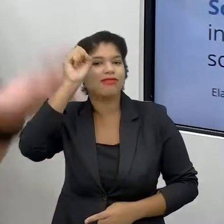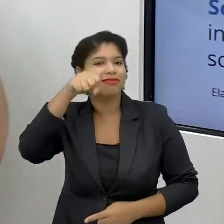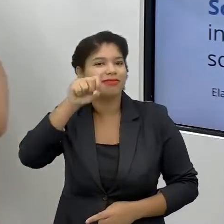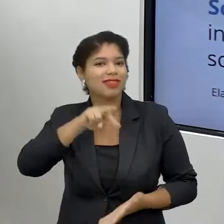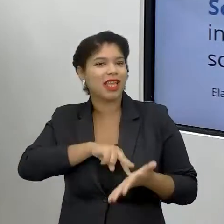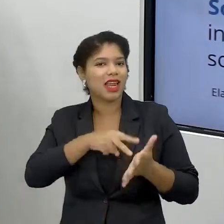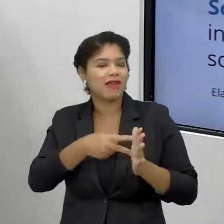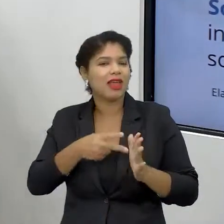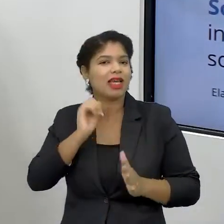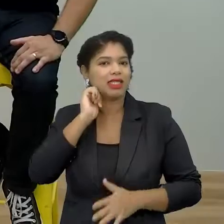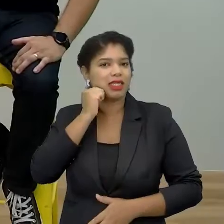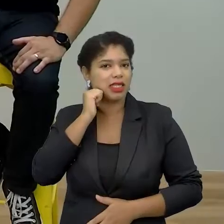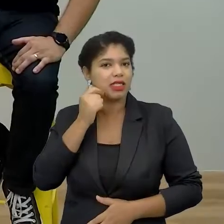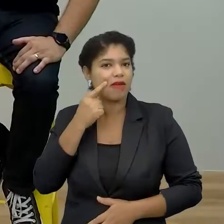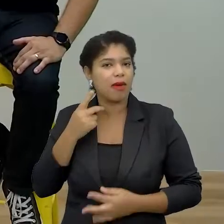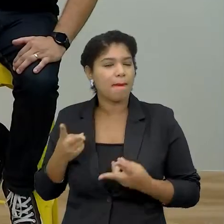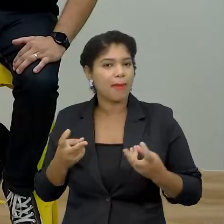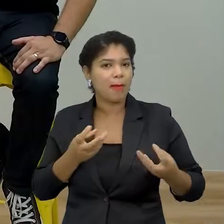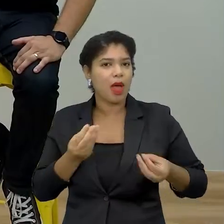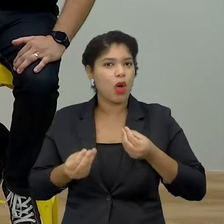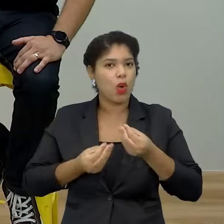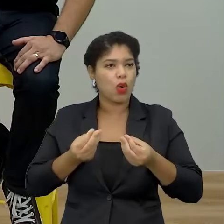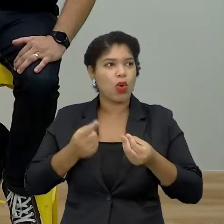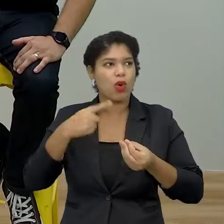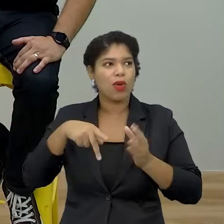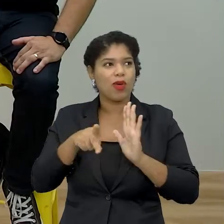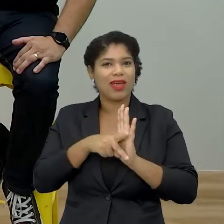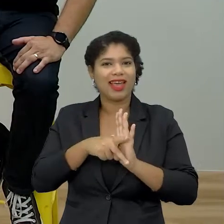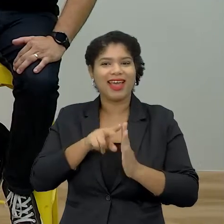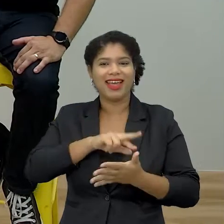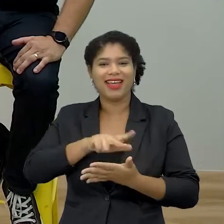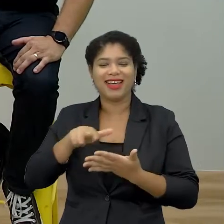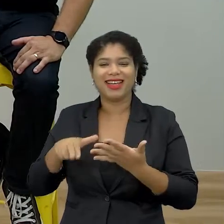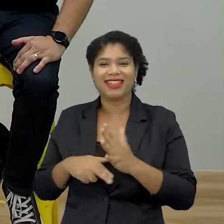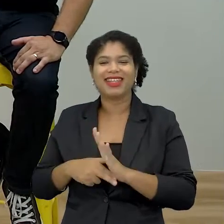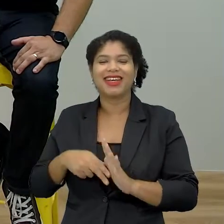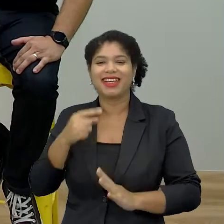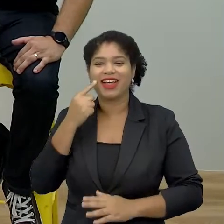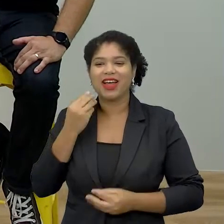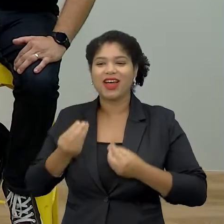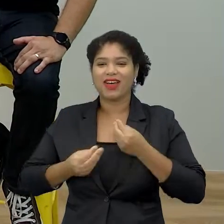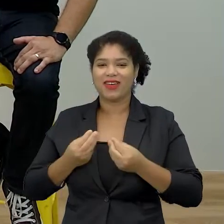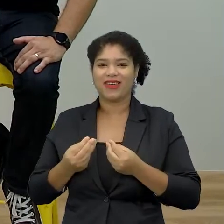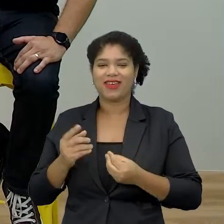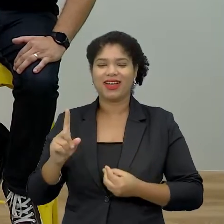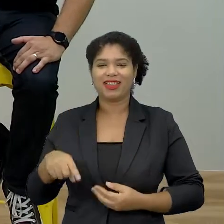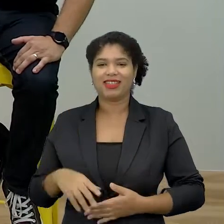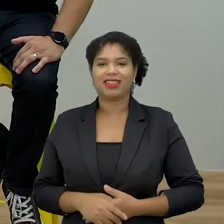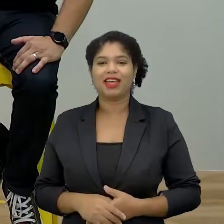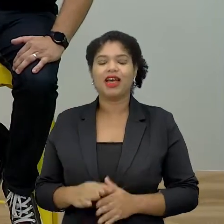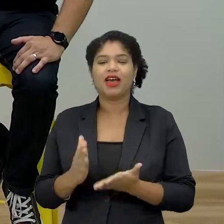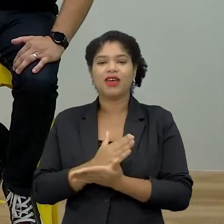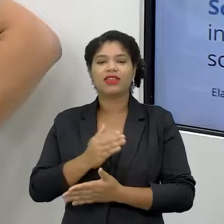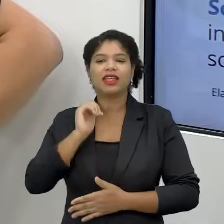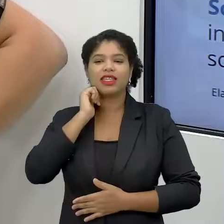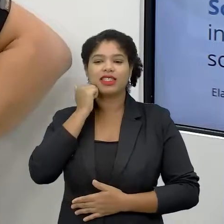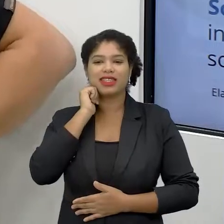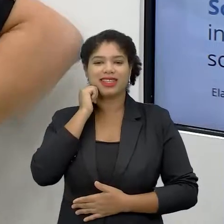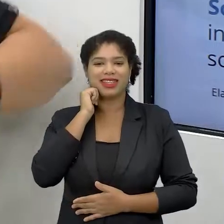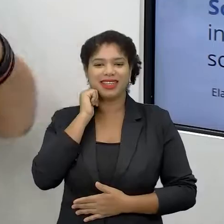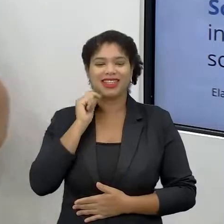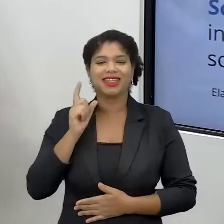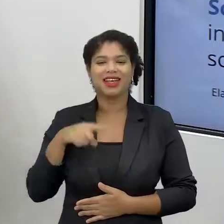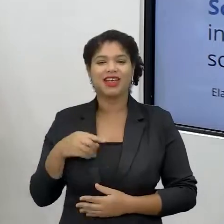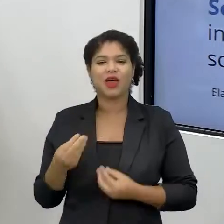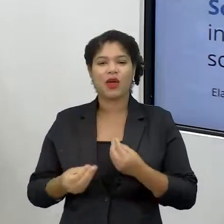ciência e muita gente esquece disso. É verdade. Eu posso chamar um cientista, alguém que estuda ciências humanas de cientista? Eu